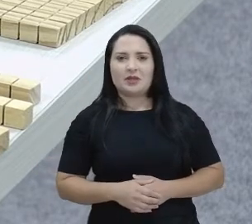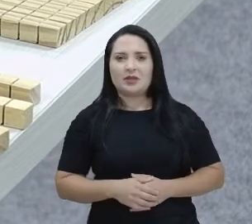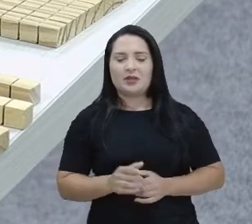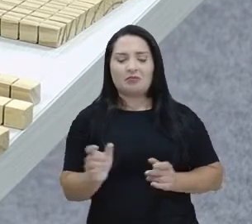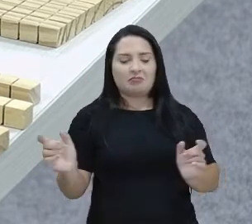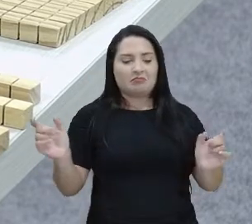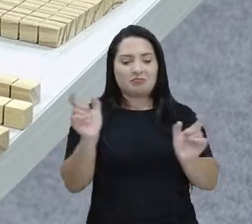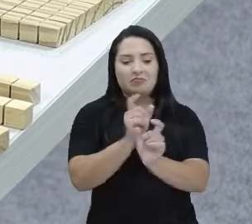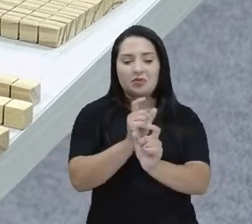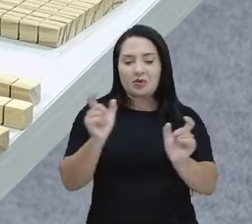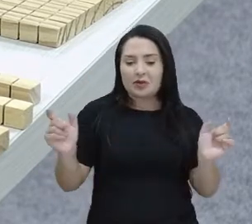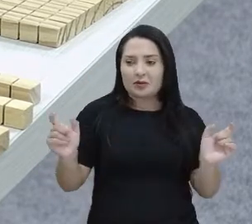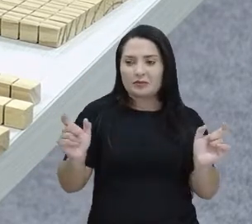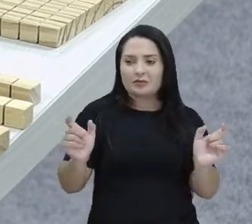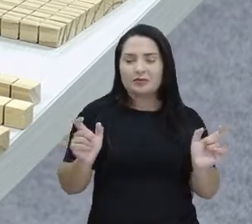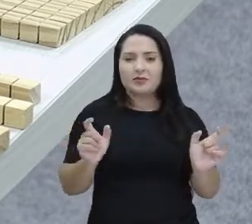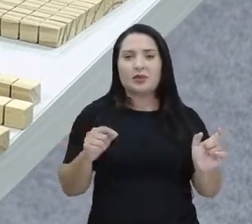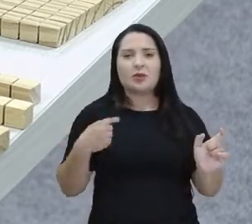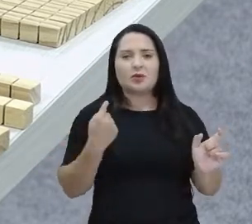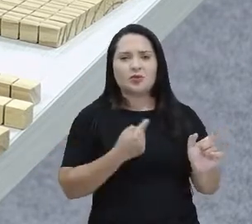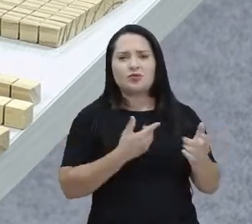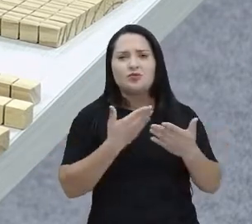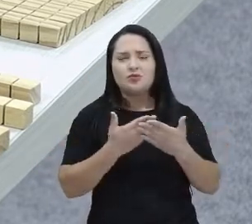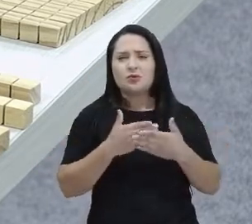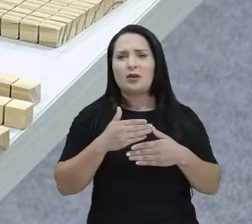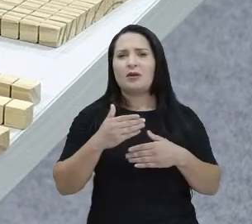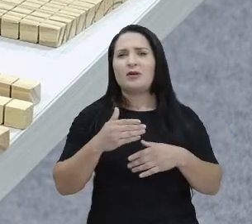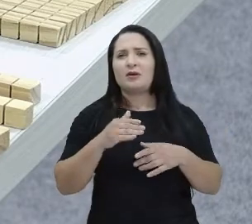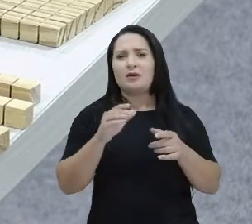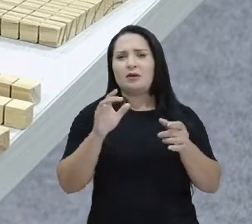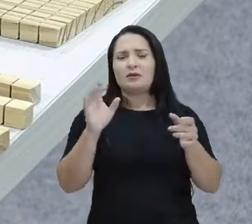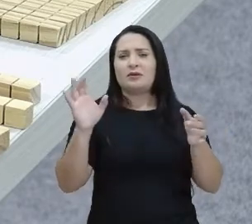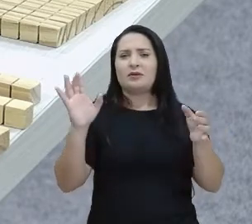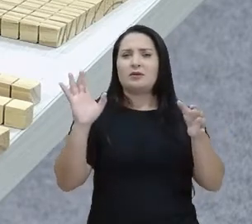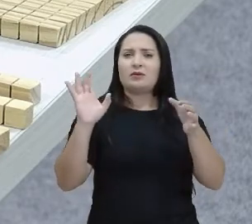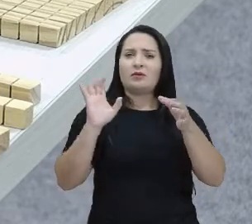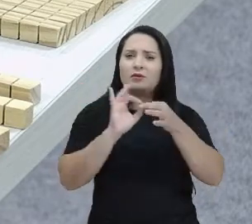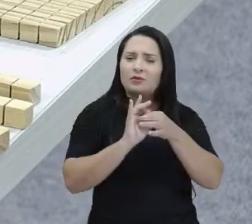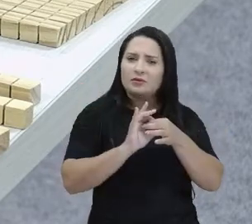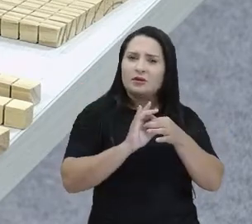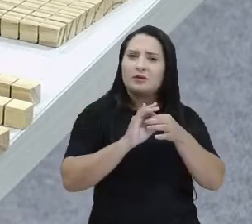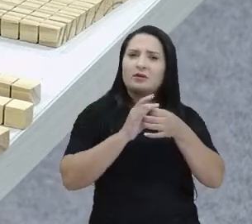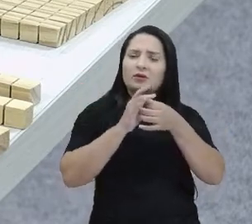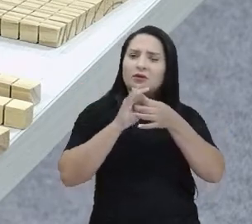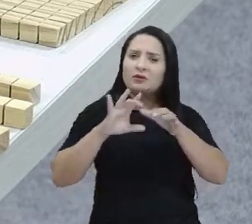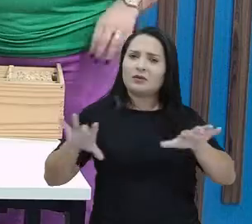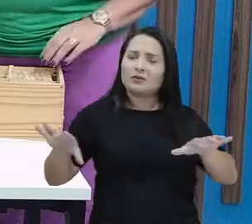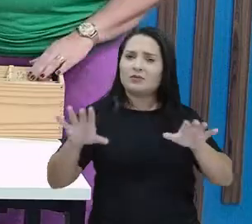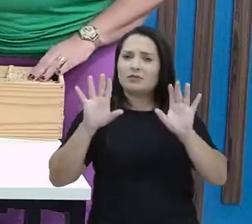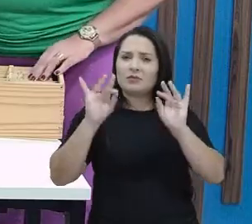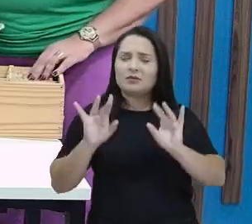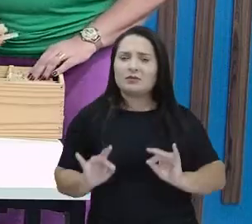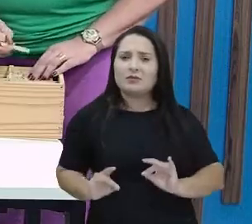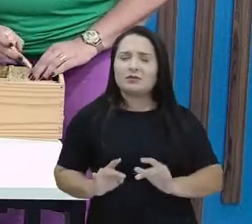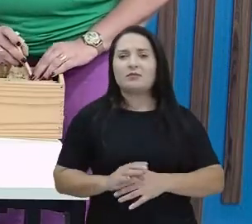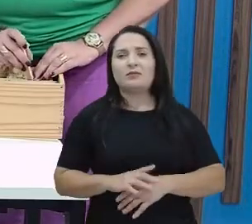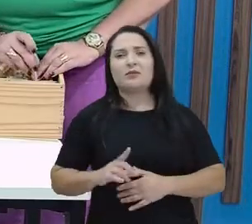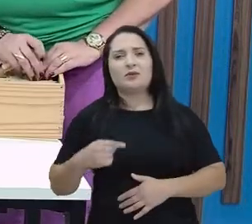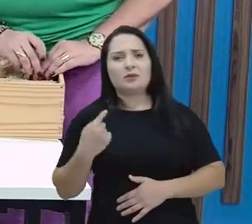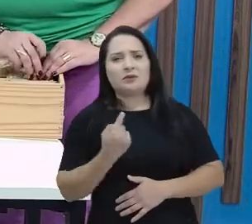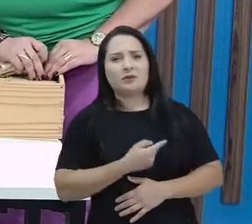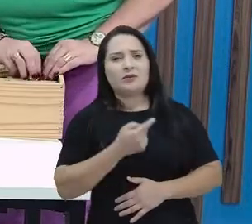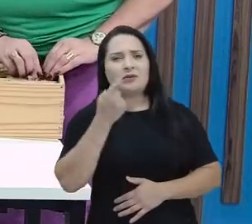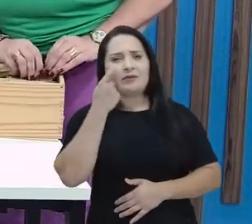localização. Vamos estudar um pouquinho mais sobre composição e decomposição. E vamos também para a questão